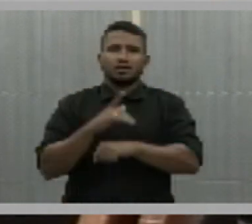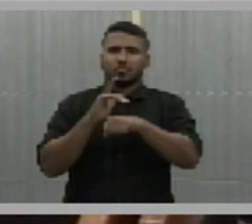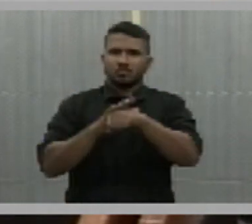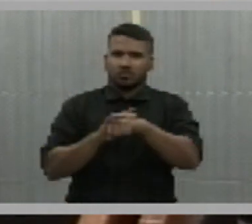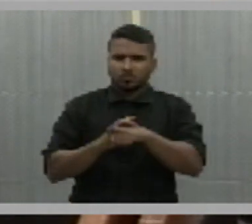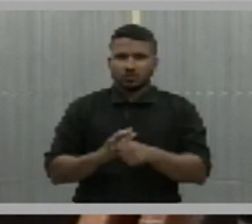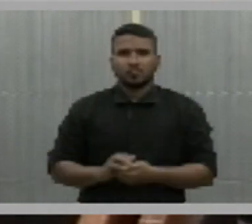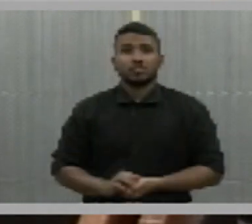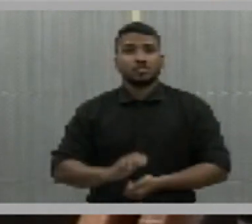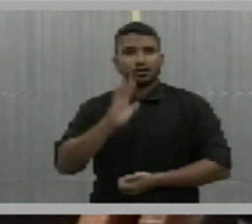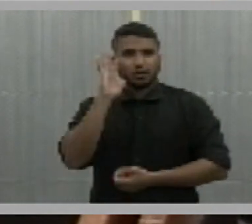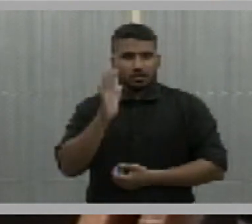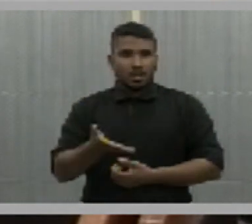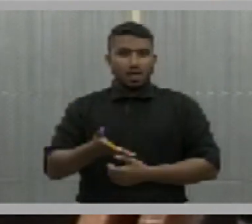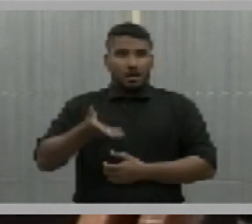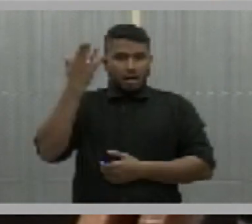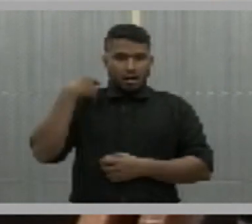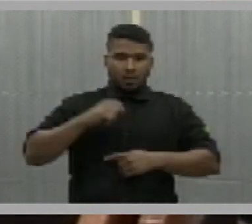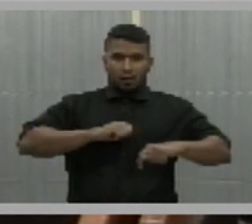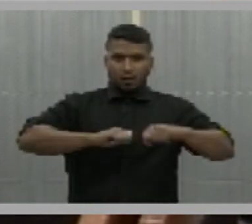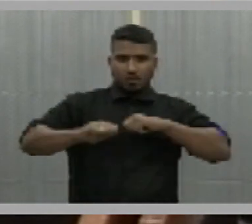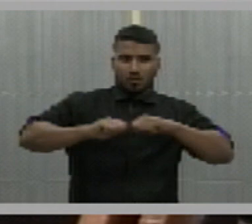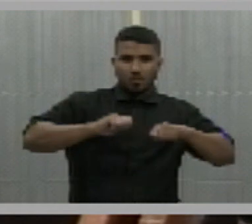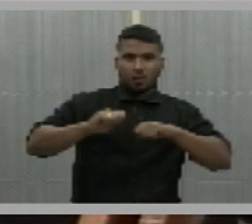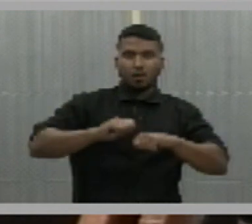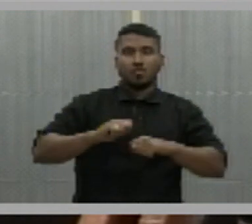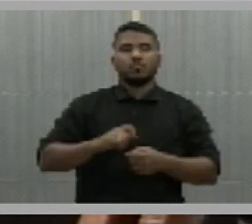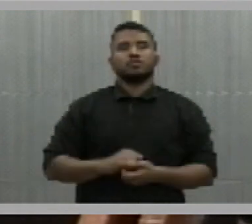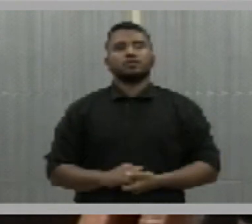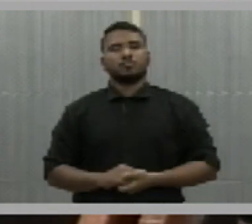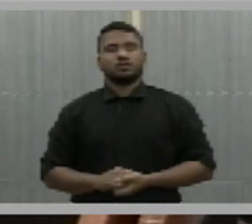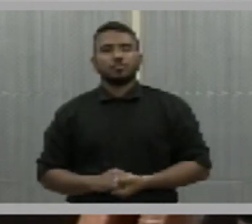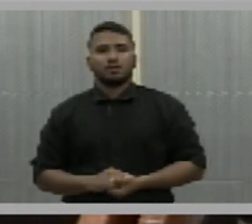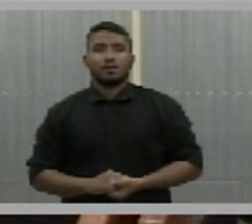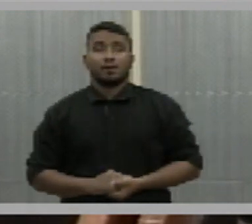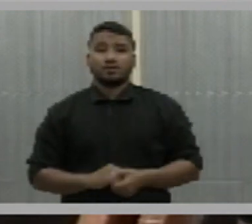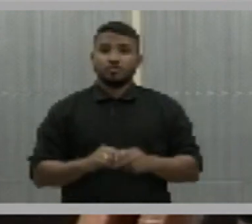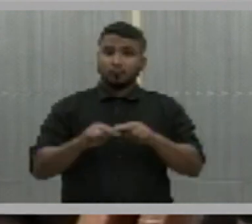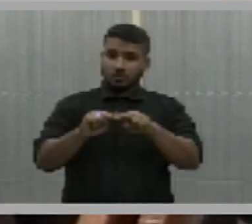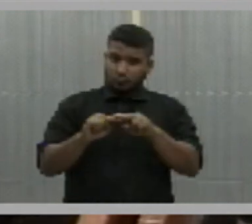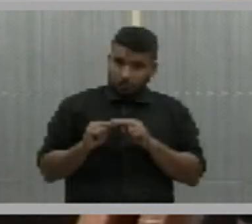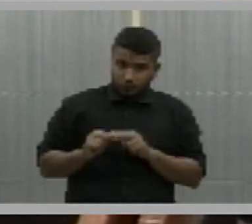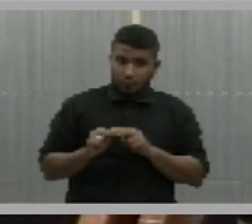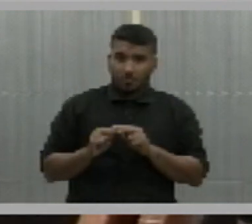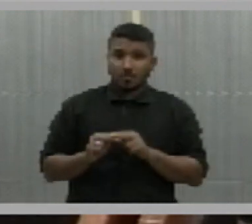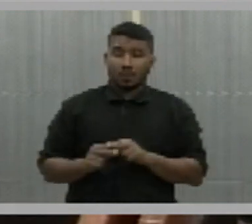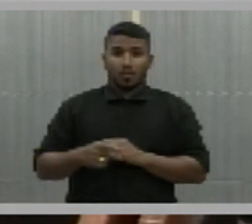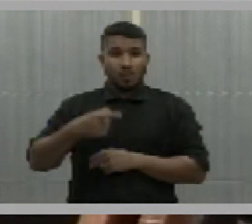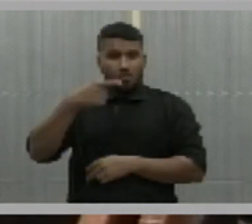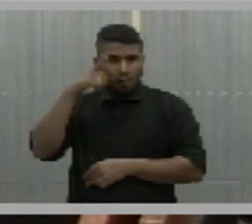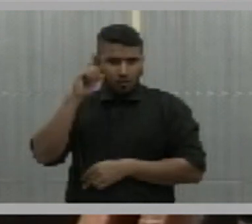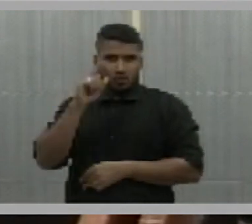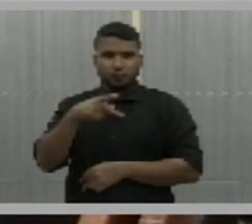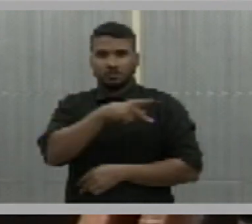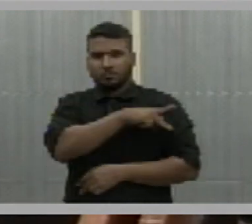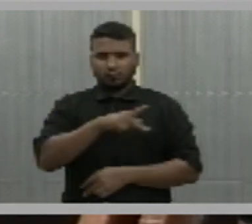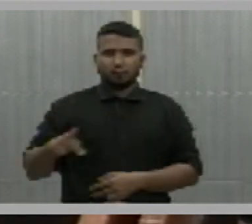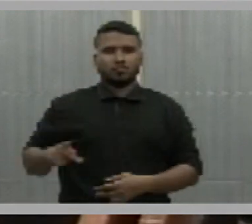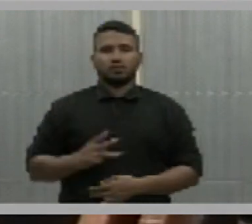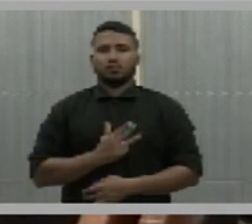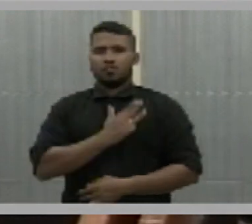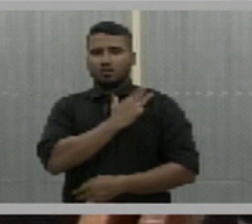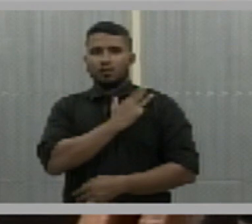doenças já controladas como a poliomielite. Portanto, esse gesto de ontem do presidente da